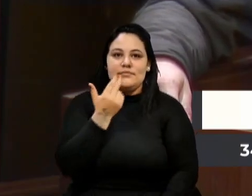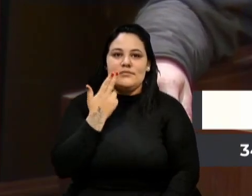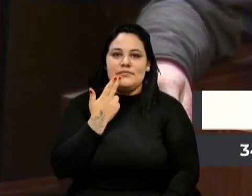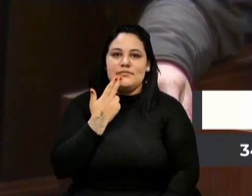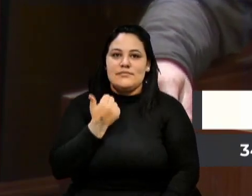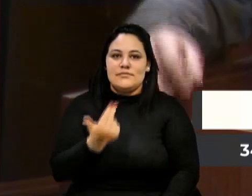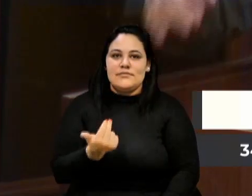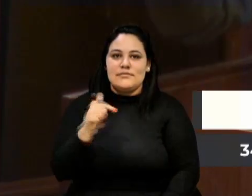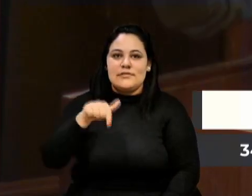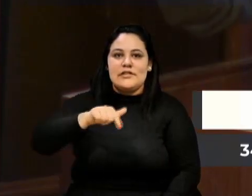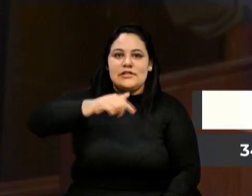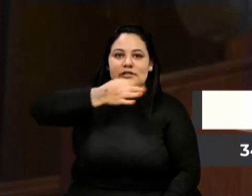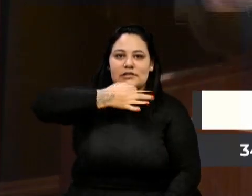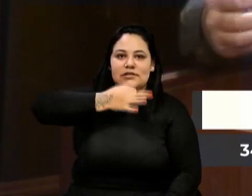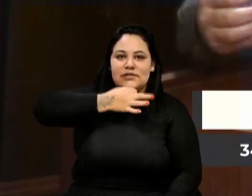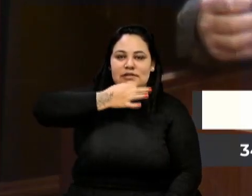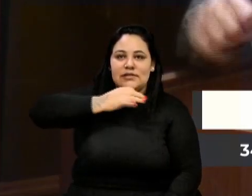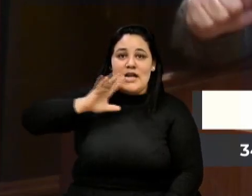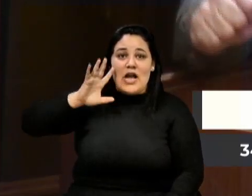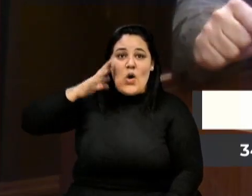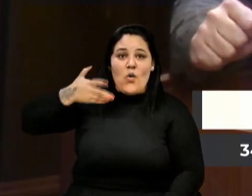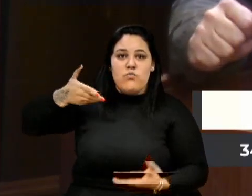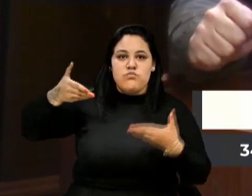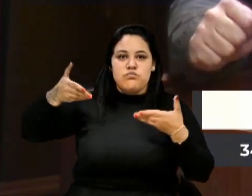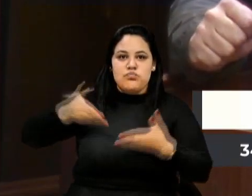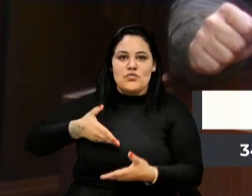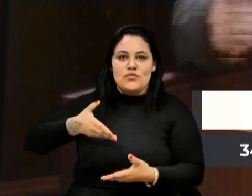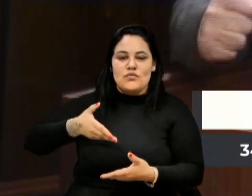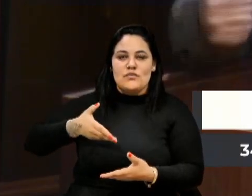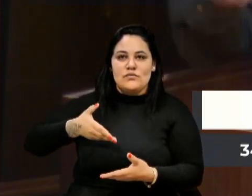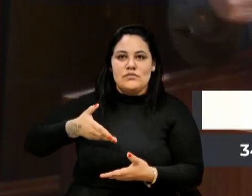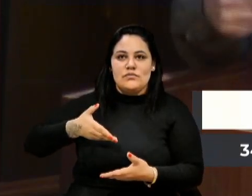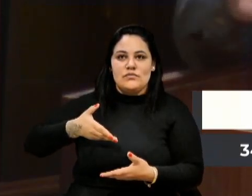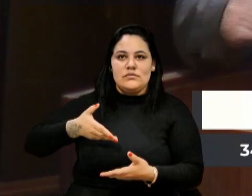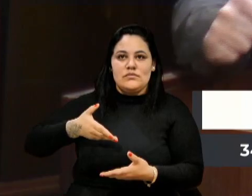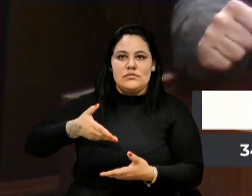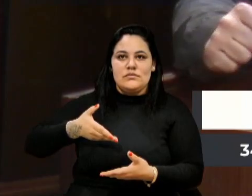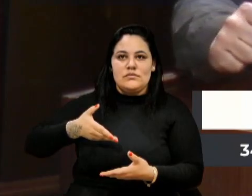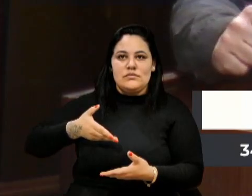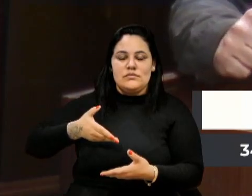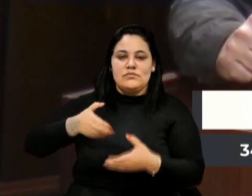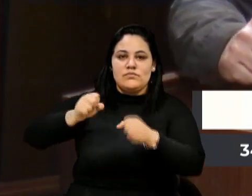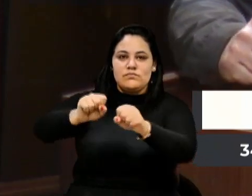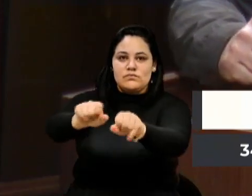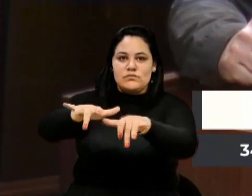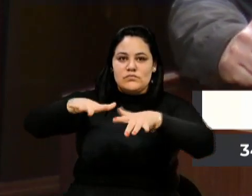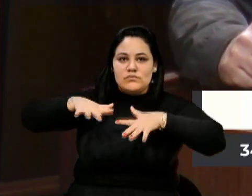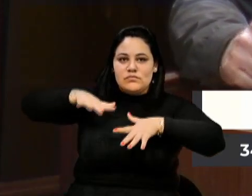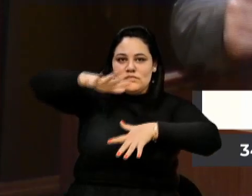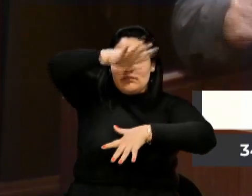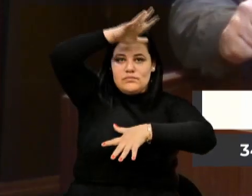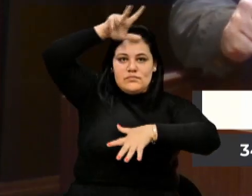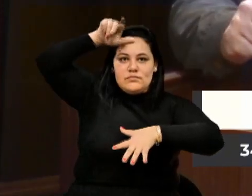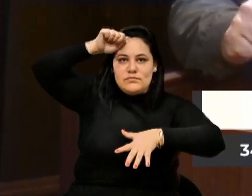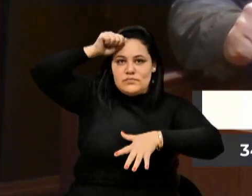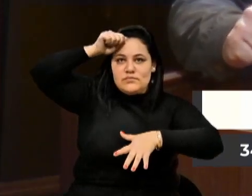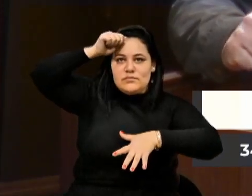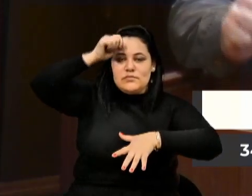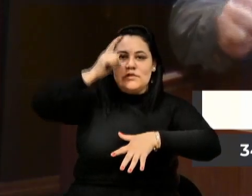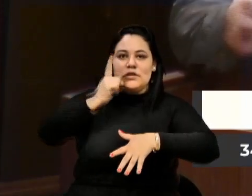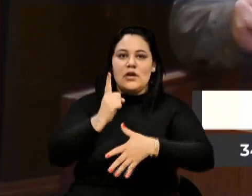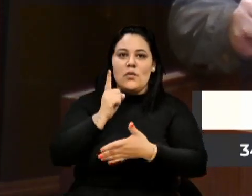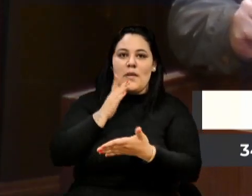do Sul, que vai ocorrer hoje no auditório da Prefeitura, da